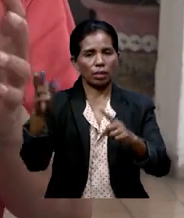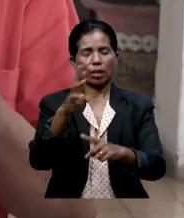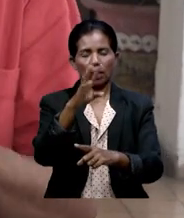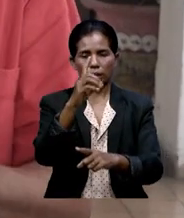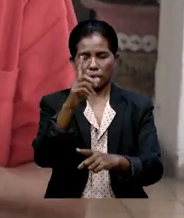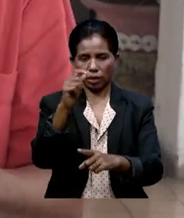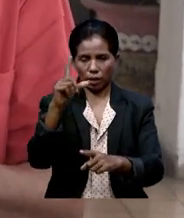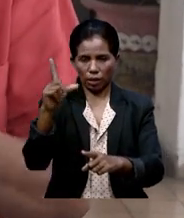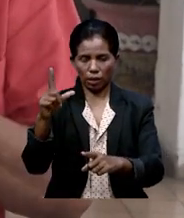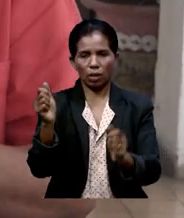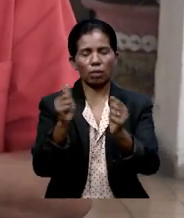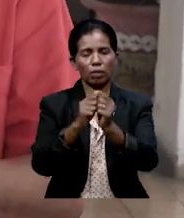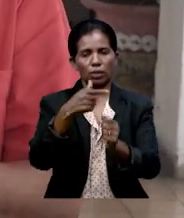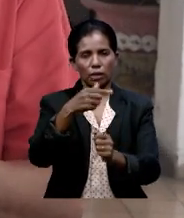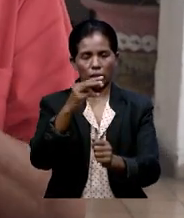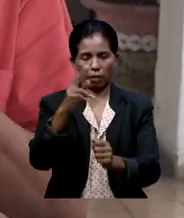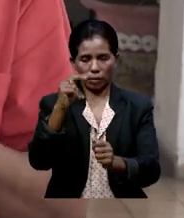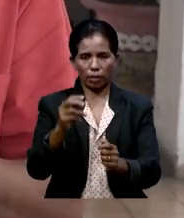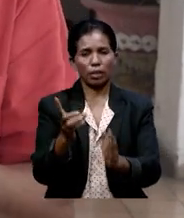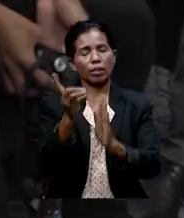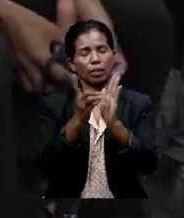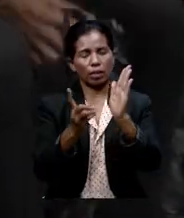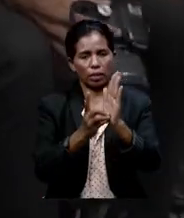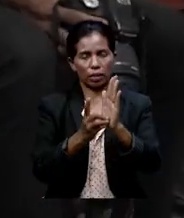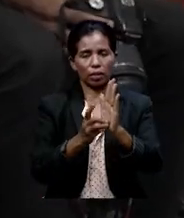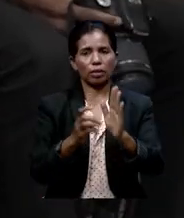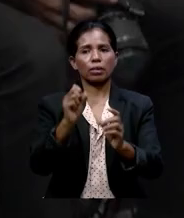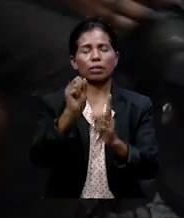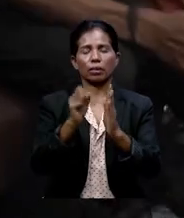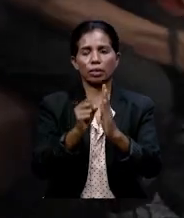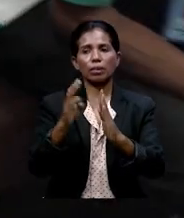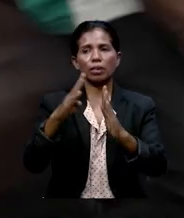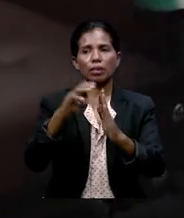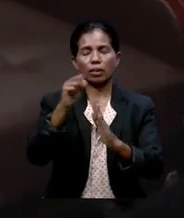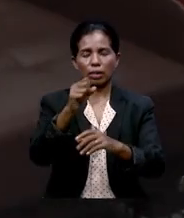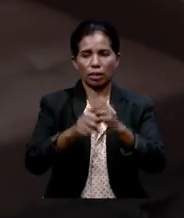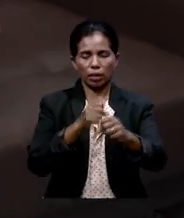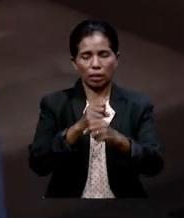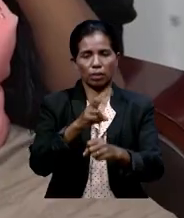RTTL, ho zemen i tur dadus sensu suma kai tinan rihun rua san loresen lima